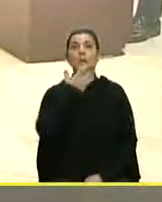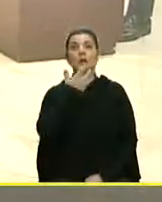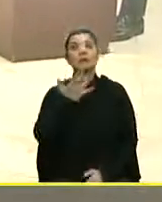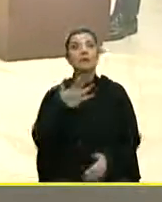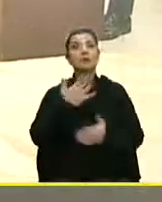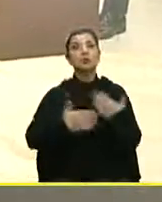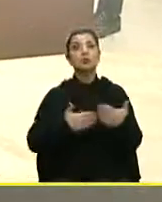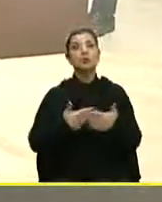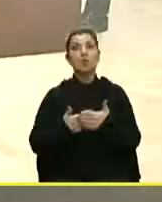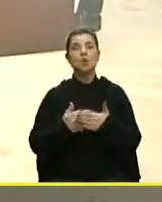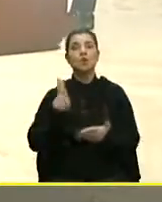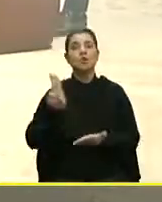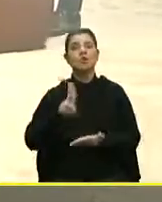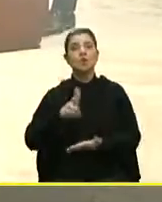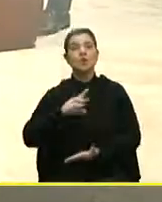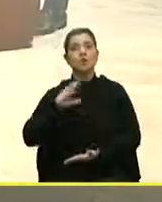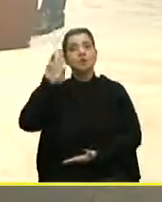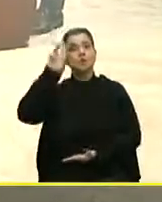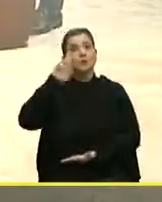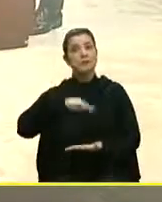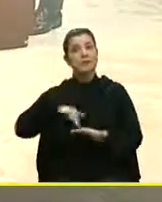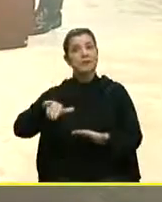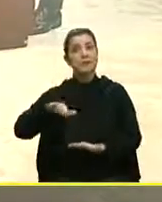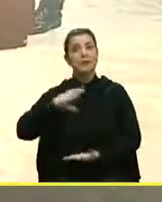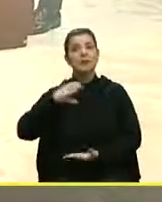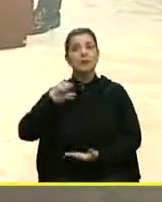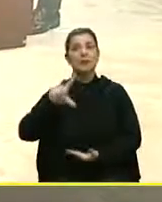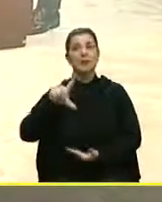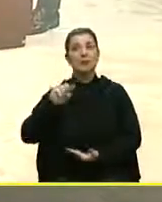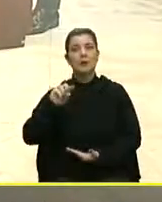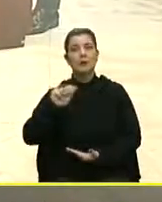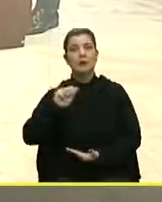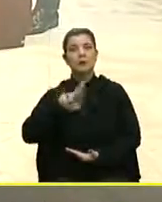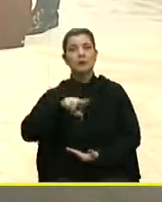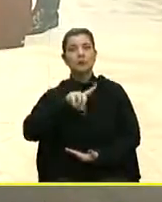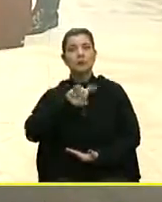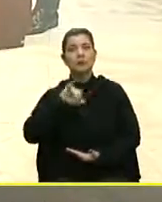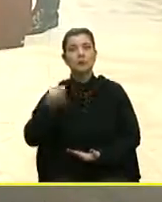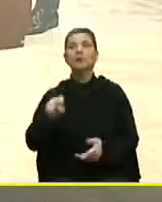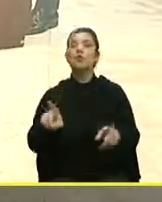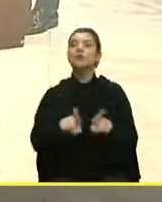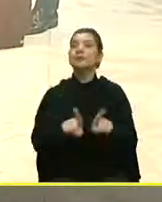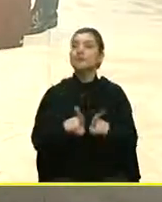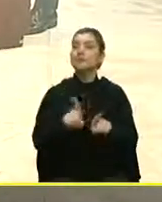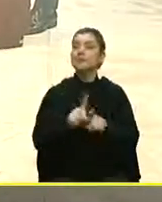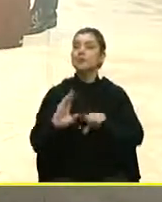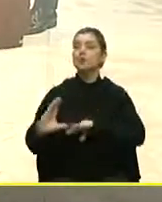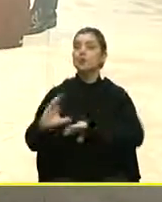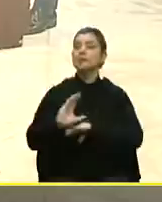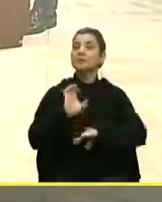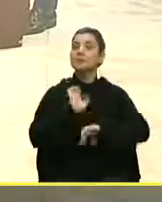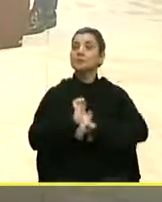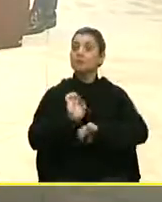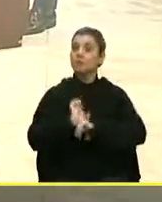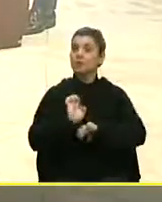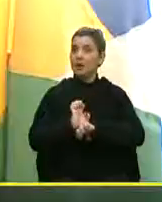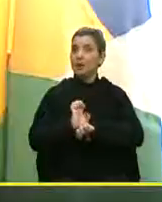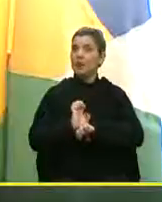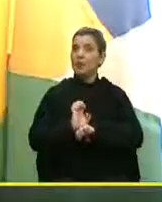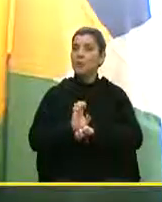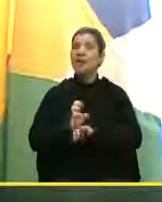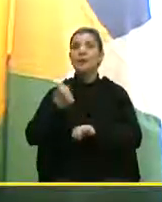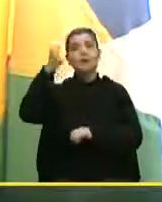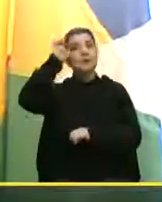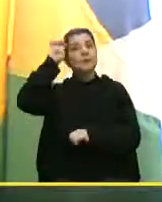secretaria de planejamento governança e gestão e também do Conselho Estadual de desburocratização empreendedorismo